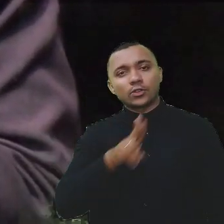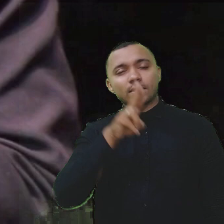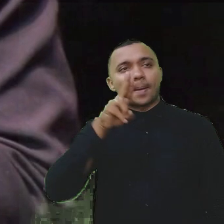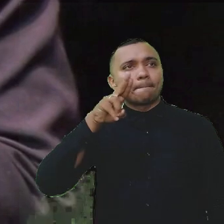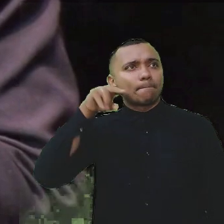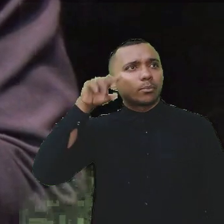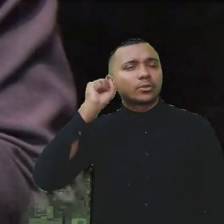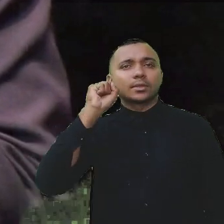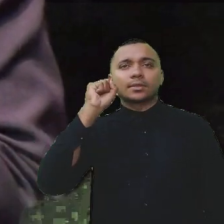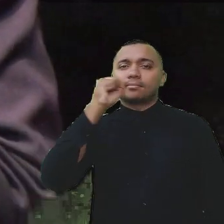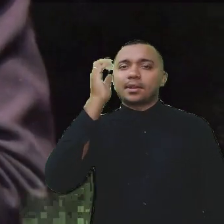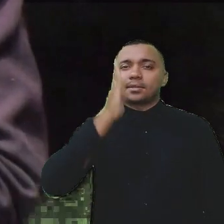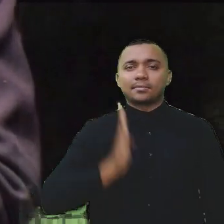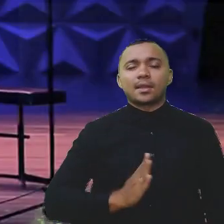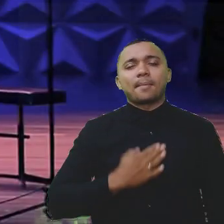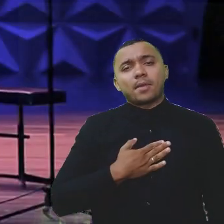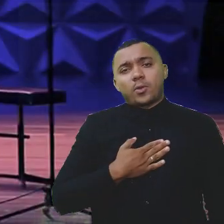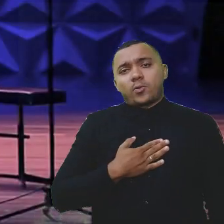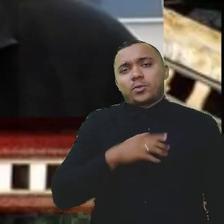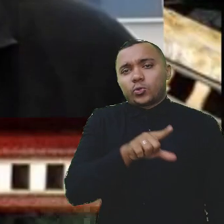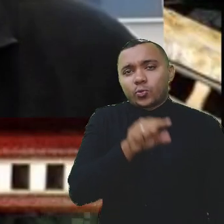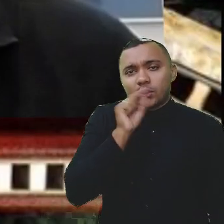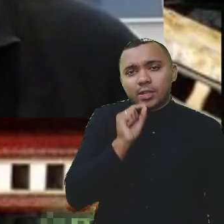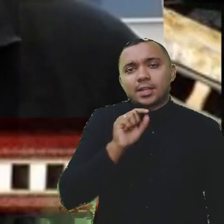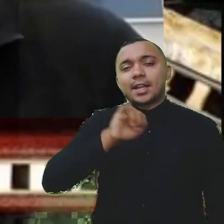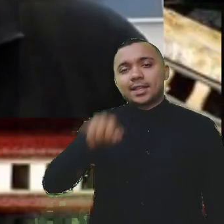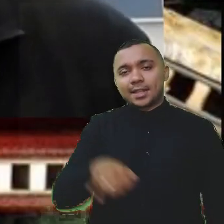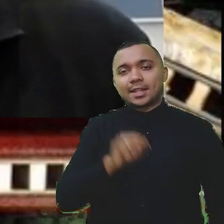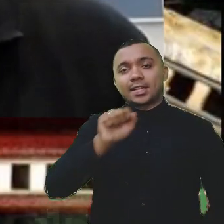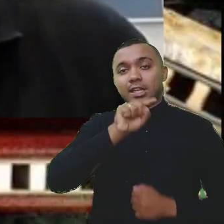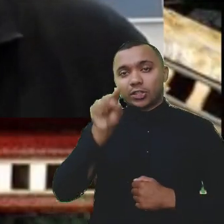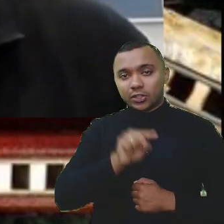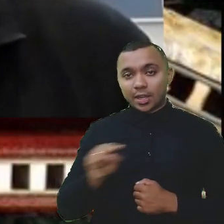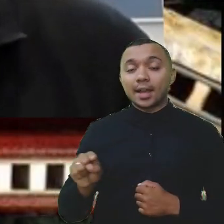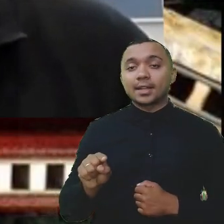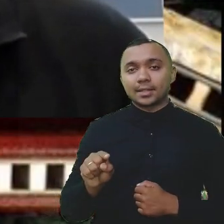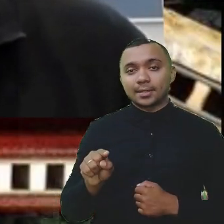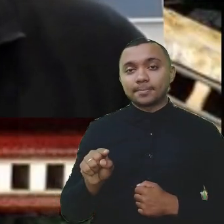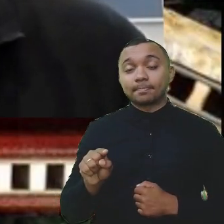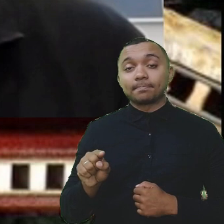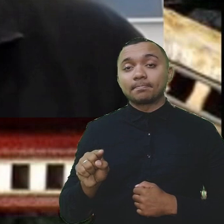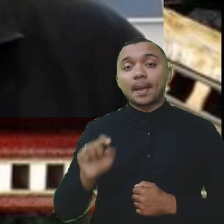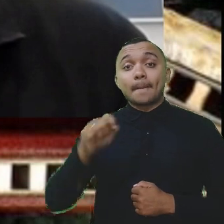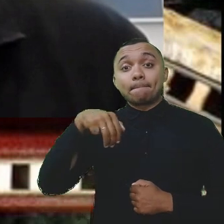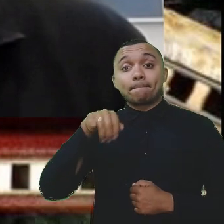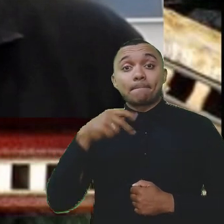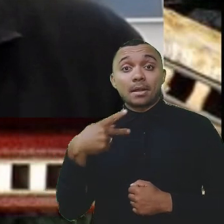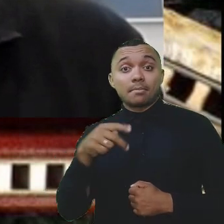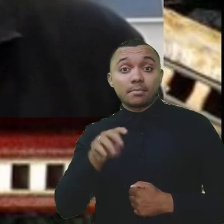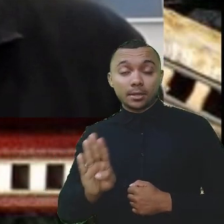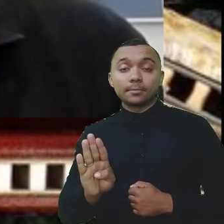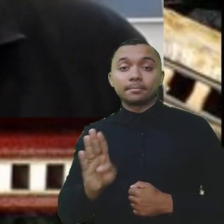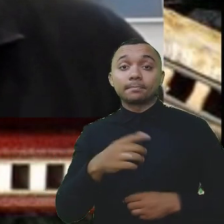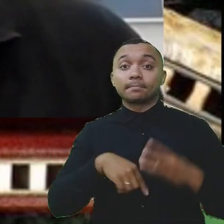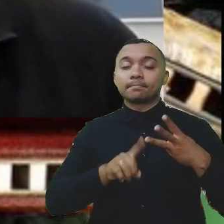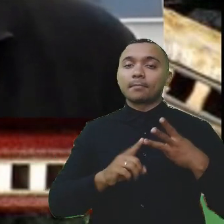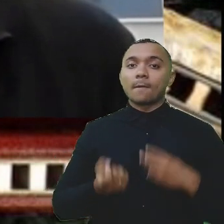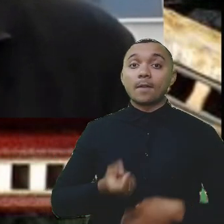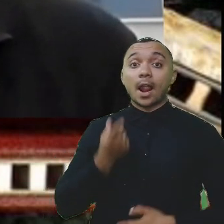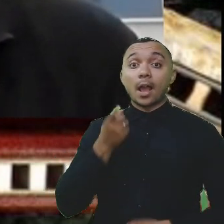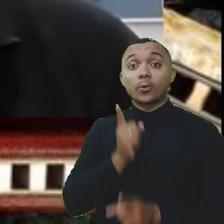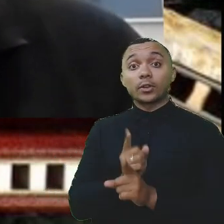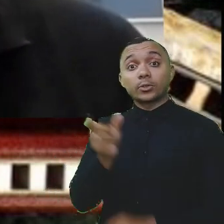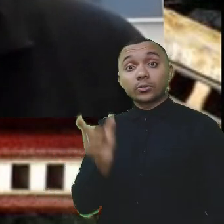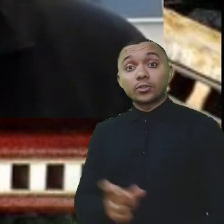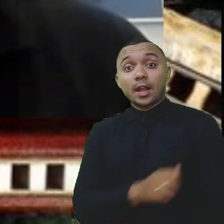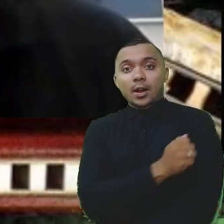mais para bossa nova, para o jazz também, que era uma coisa que eu curtia e tal. E aí aconteceu uma coisa, eu conheci o Paulo Rogério